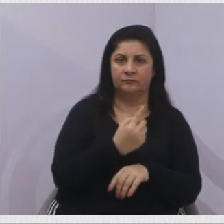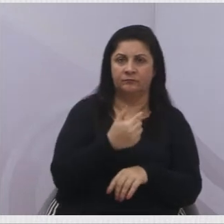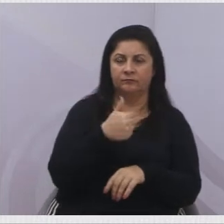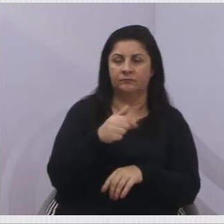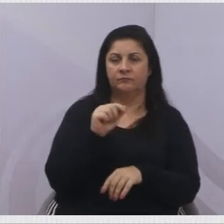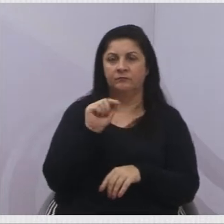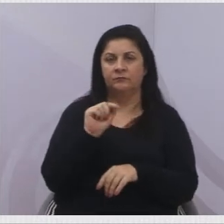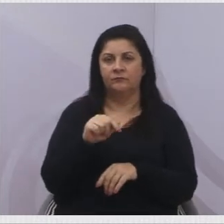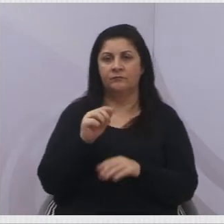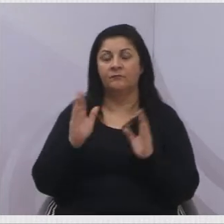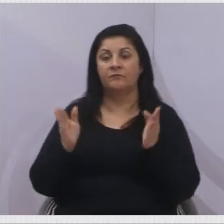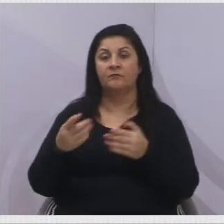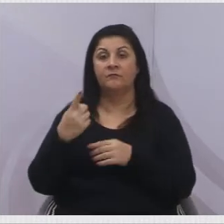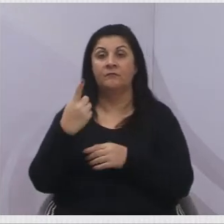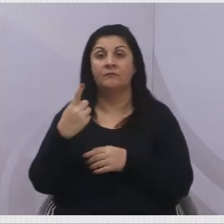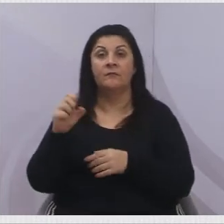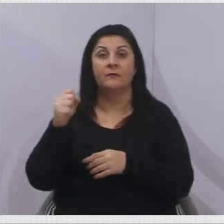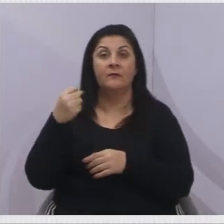17.735 para